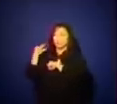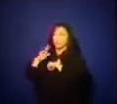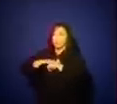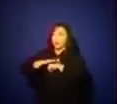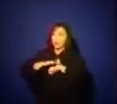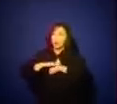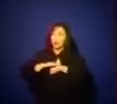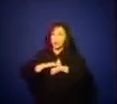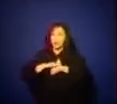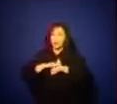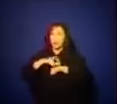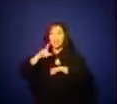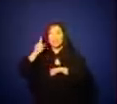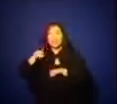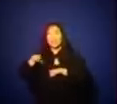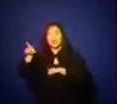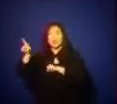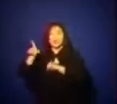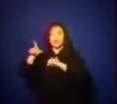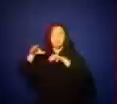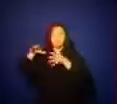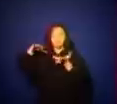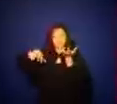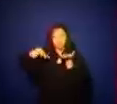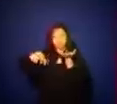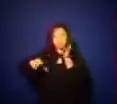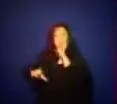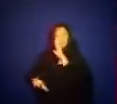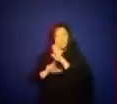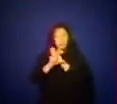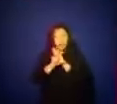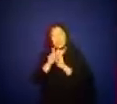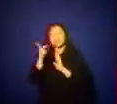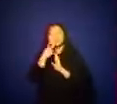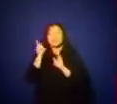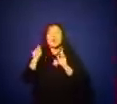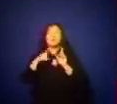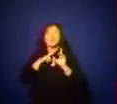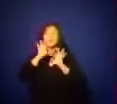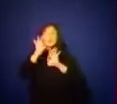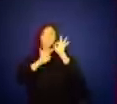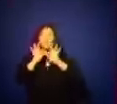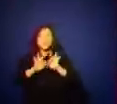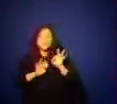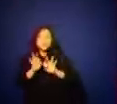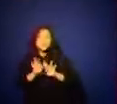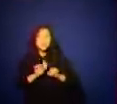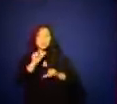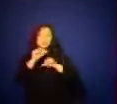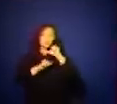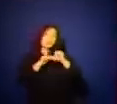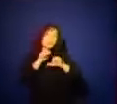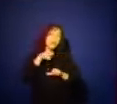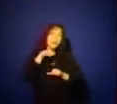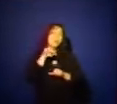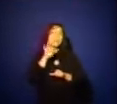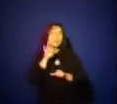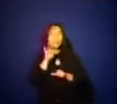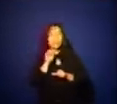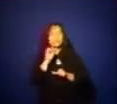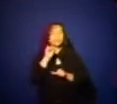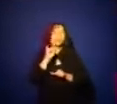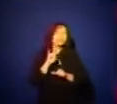pelo legislativo e disse olha tem um projeto aqui que poderia fazer uma mudança para meta só poder ser mudada se for